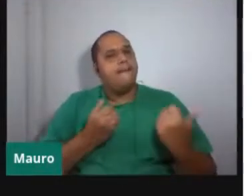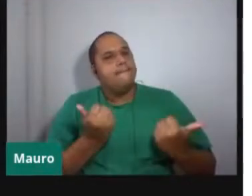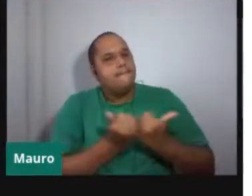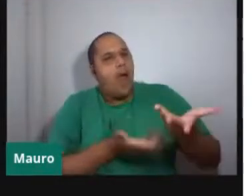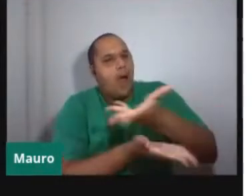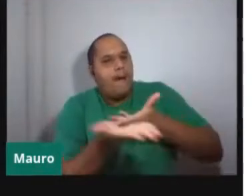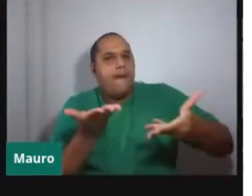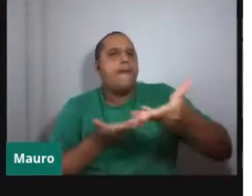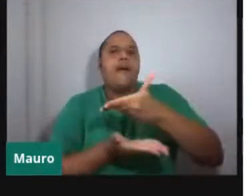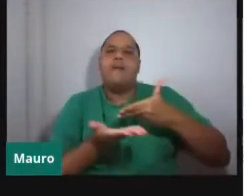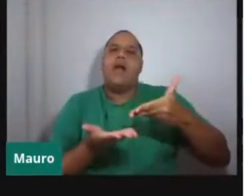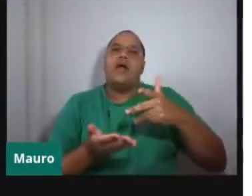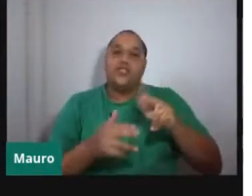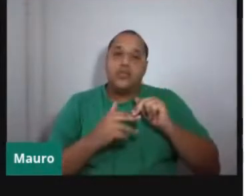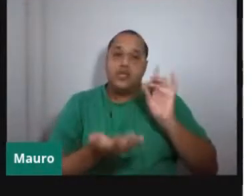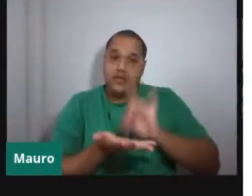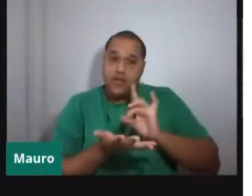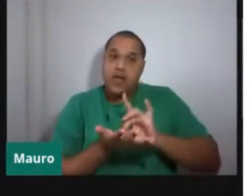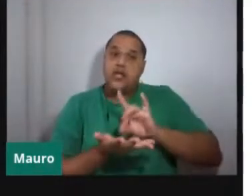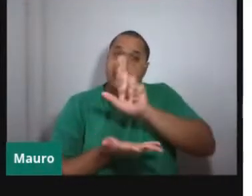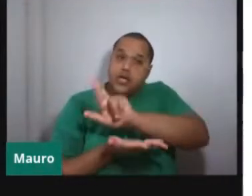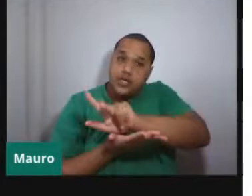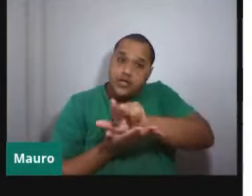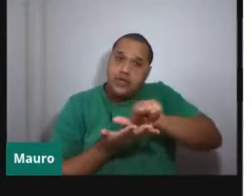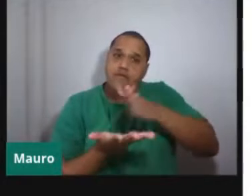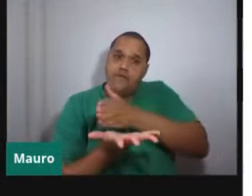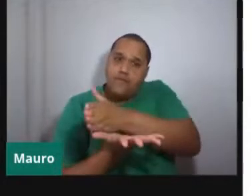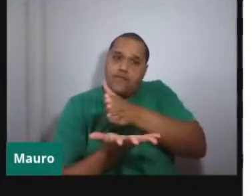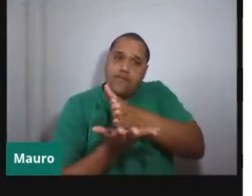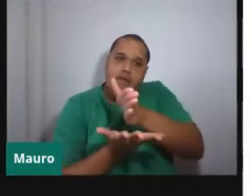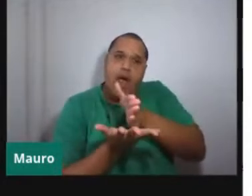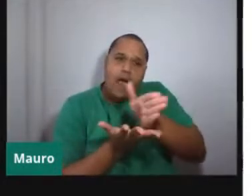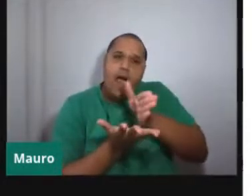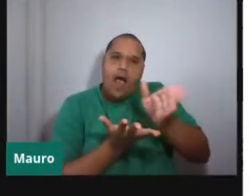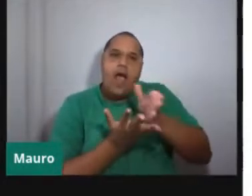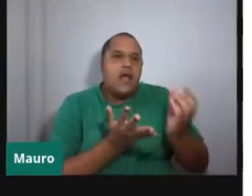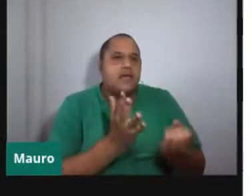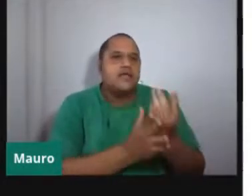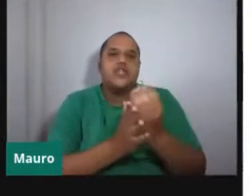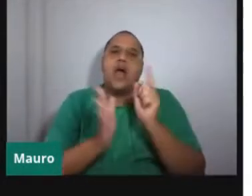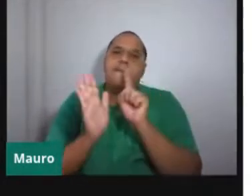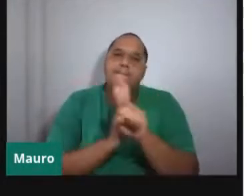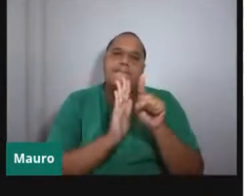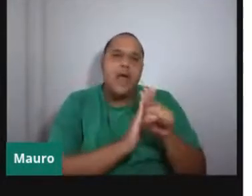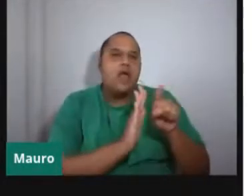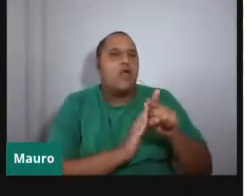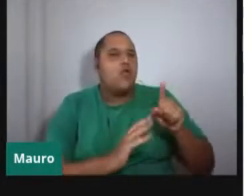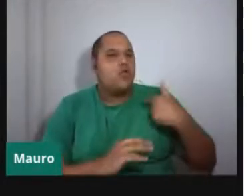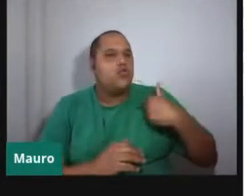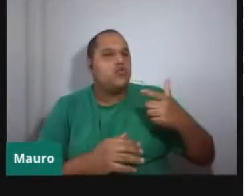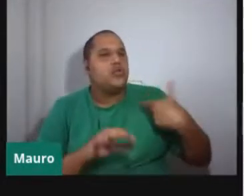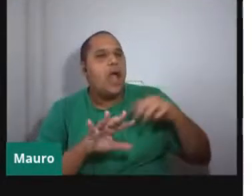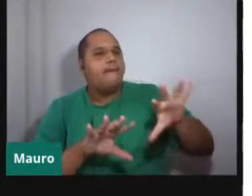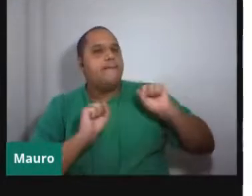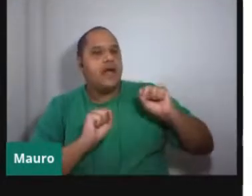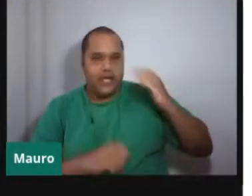possibilidades, né, porque são diferentes backgrounds para gerar novas perguntas e interpretações. A gente tem defendido muito isso na